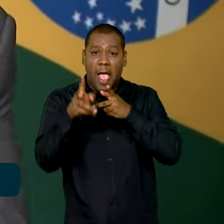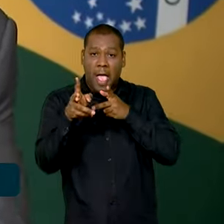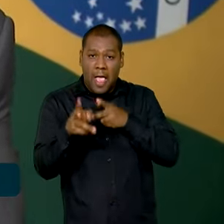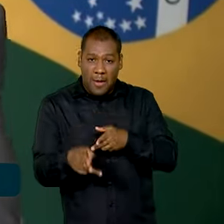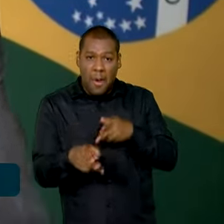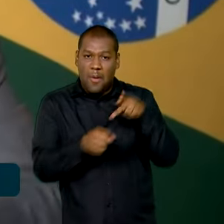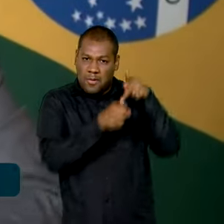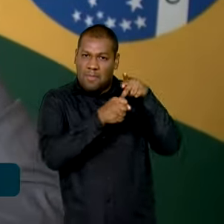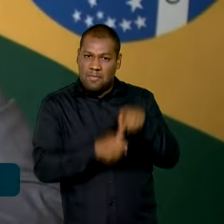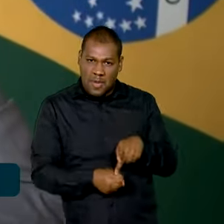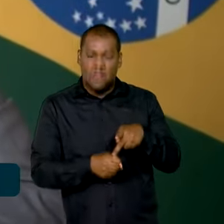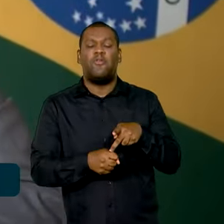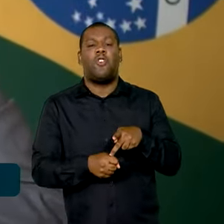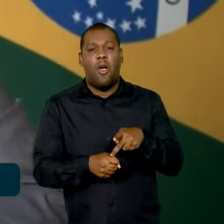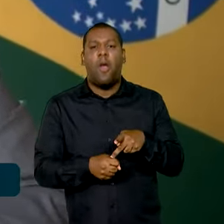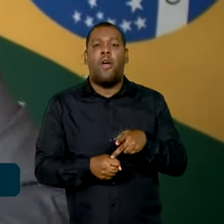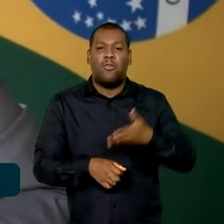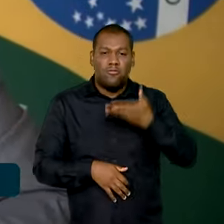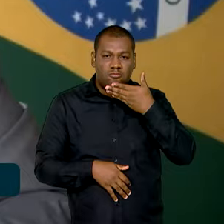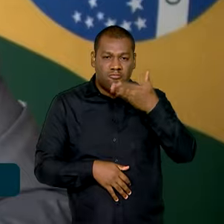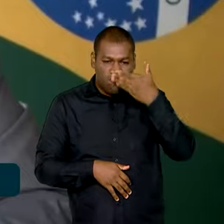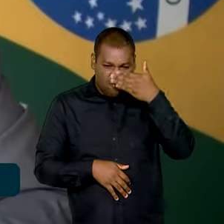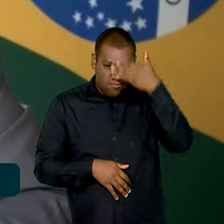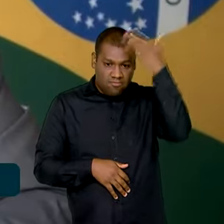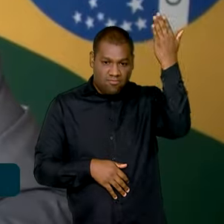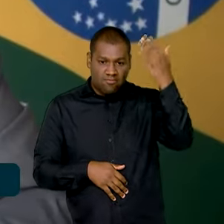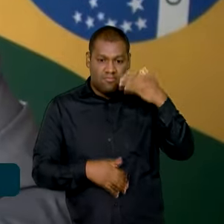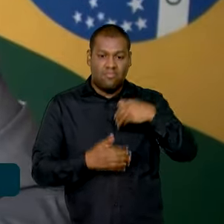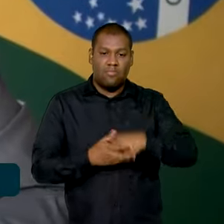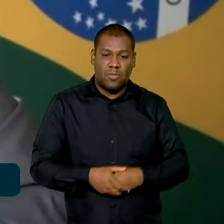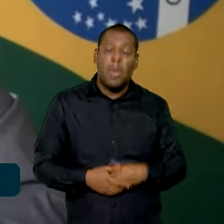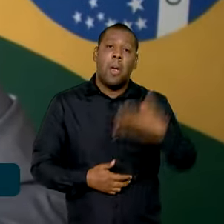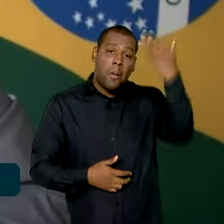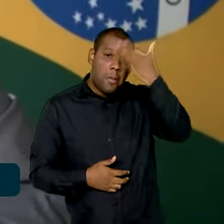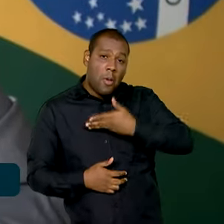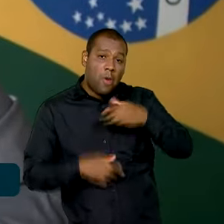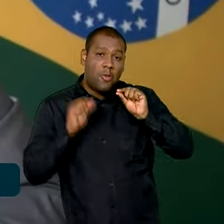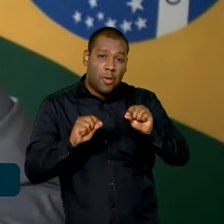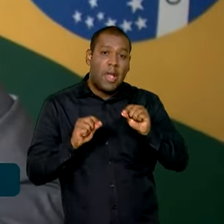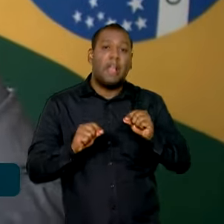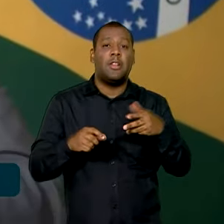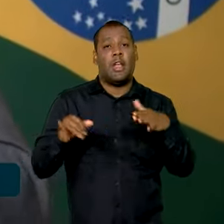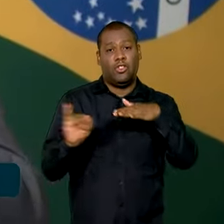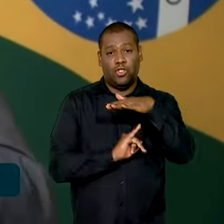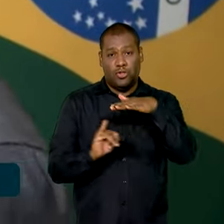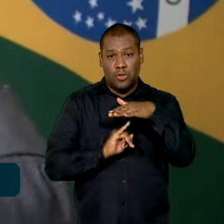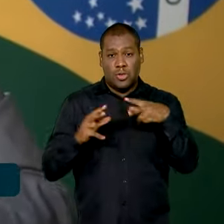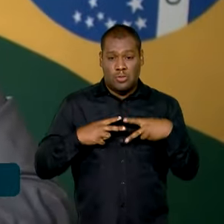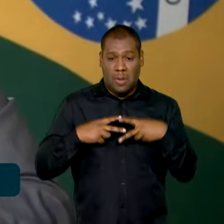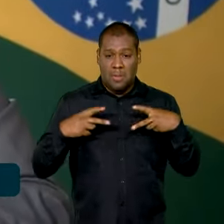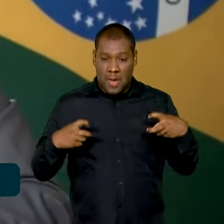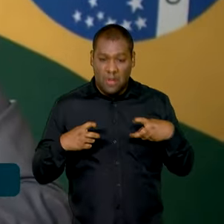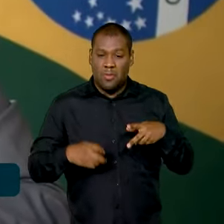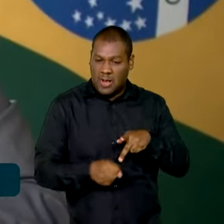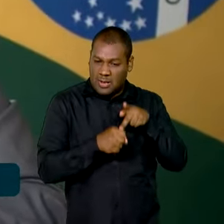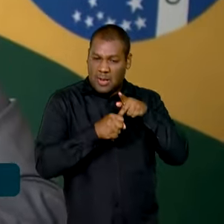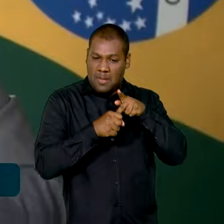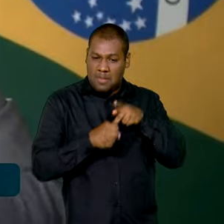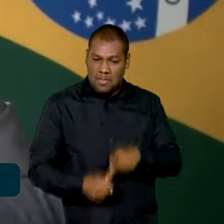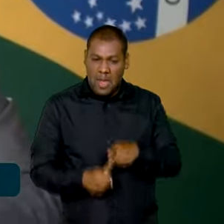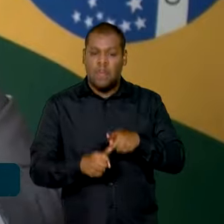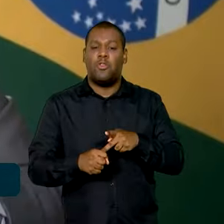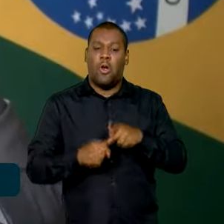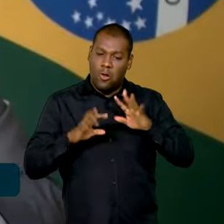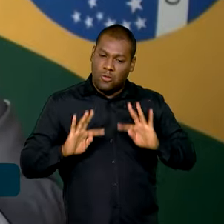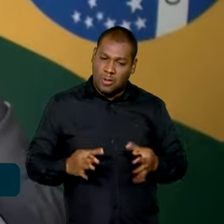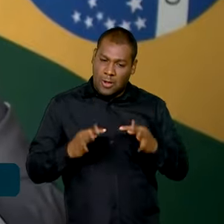tirado na Arábia Saudita. Uma demonstração de que a evolução tecnológica da Petrobras deu uma resposta concreta. E